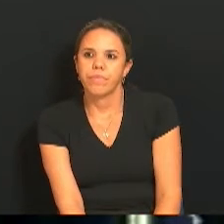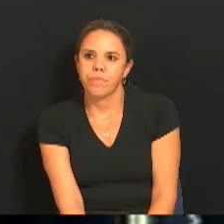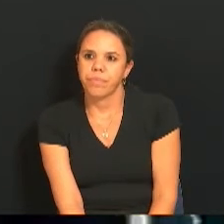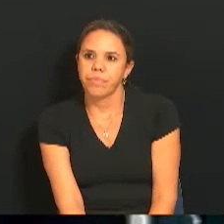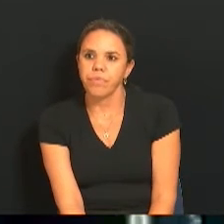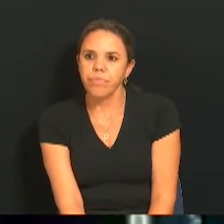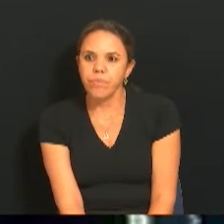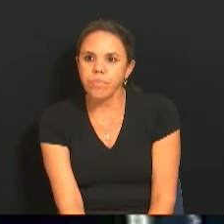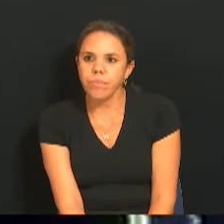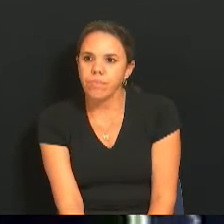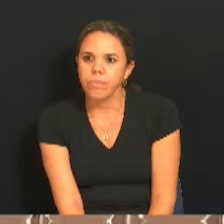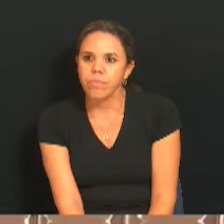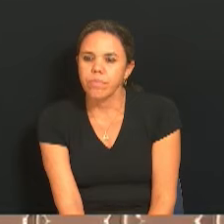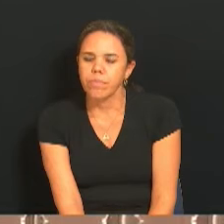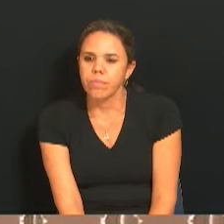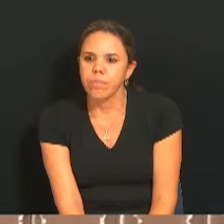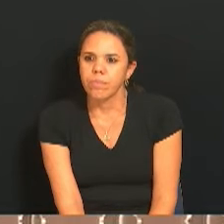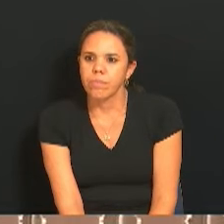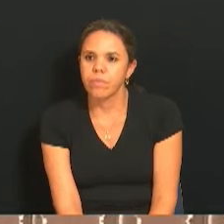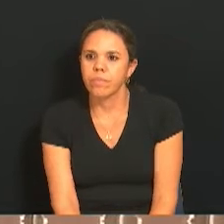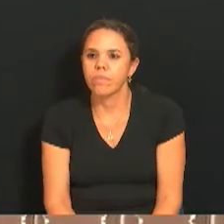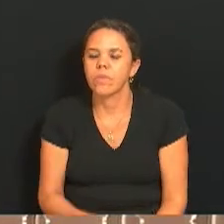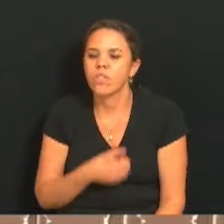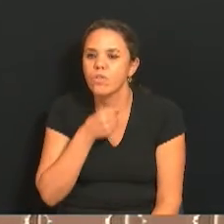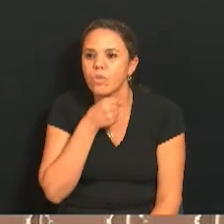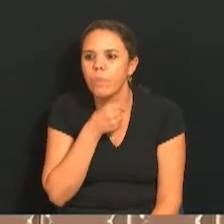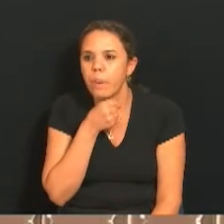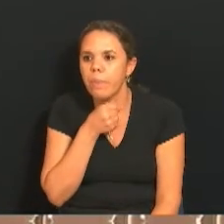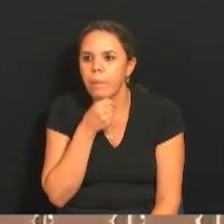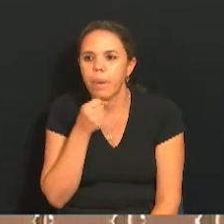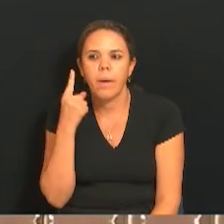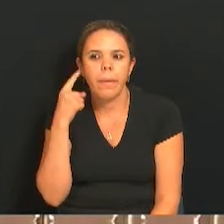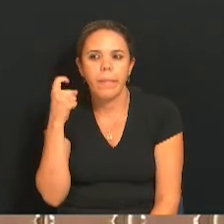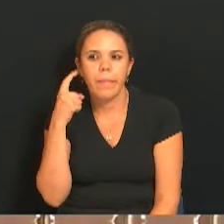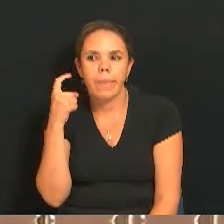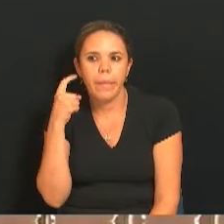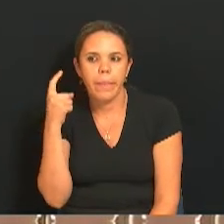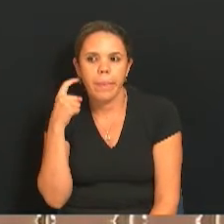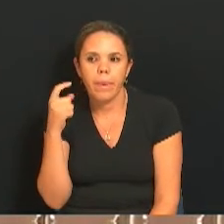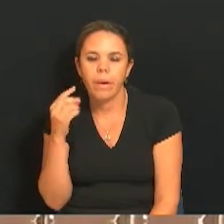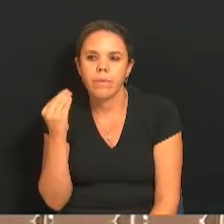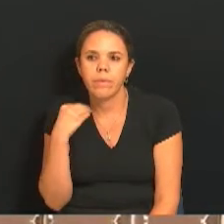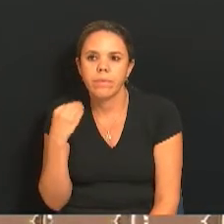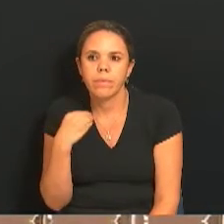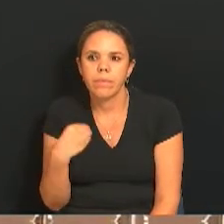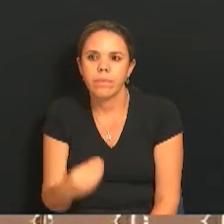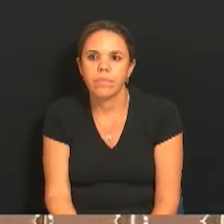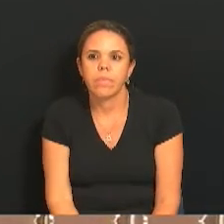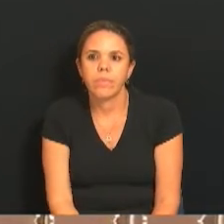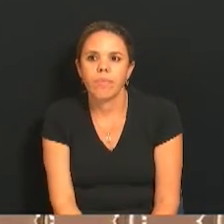eu estou achando que deve ser, talvez, o volume aí, talvez. Tá?